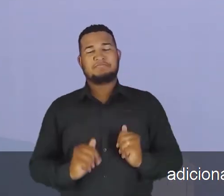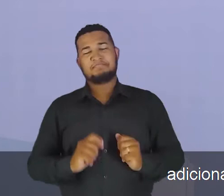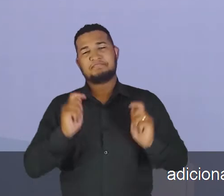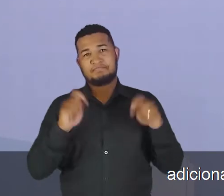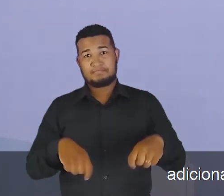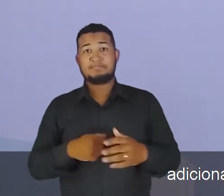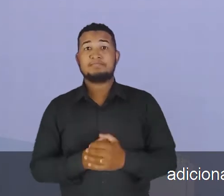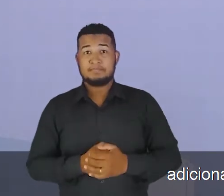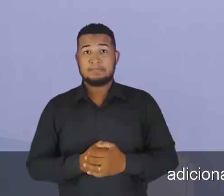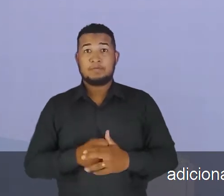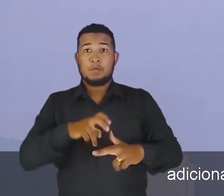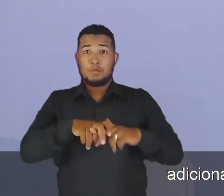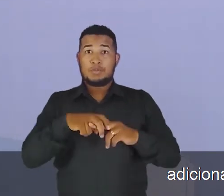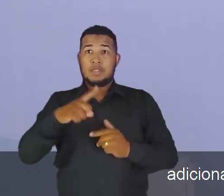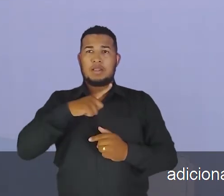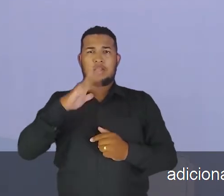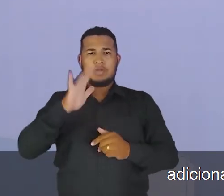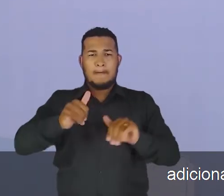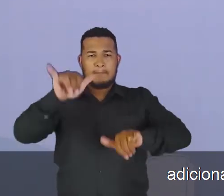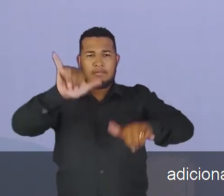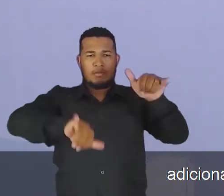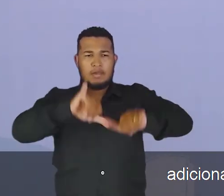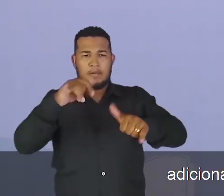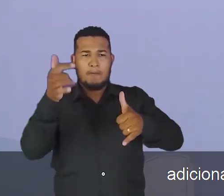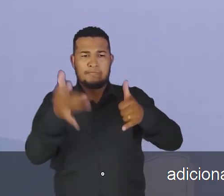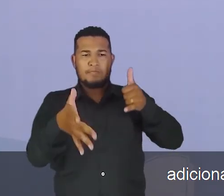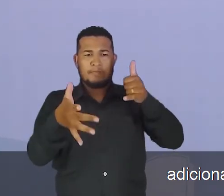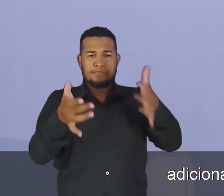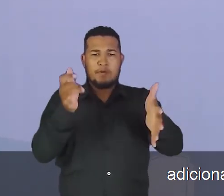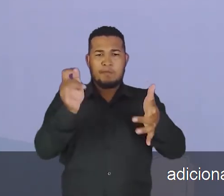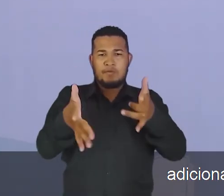Então, adiciona-se essas substâncias químicas na